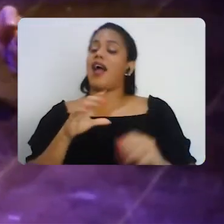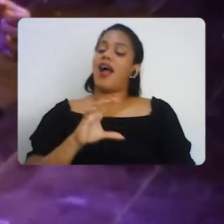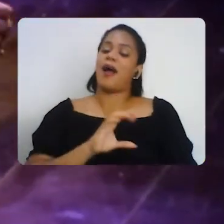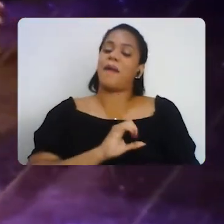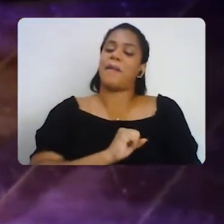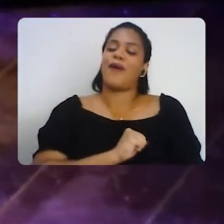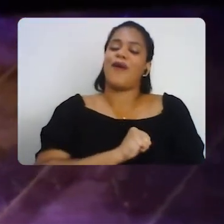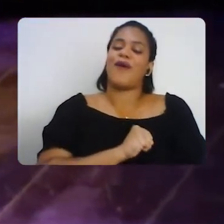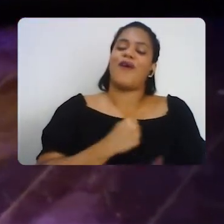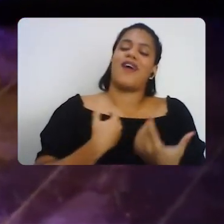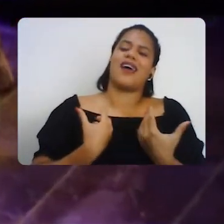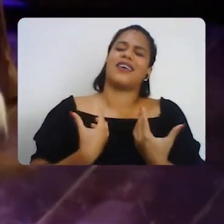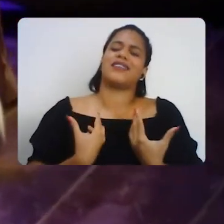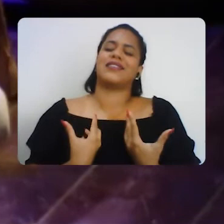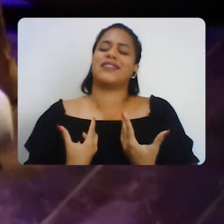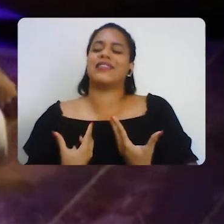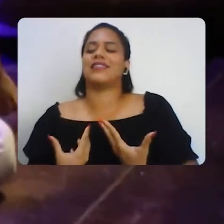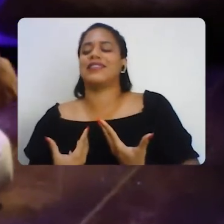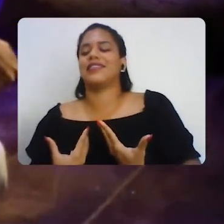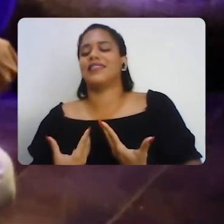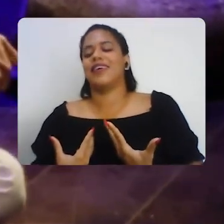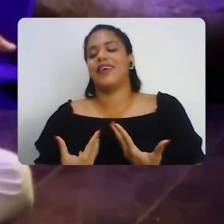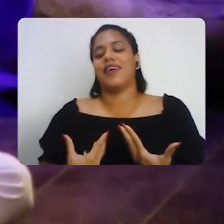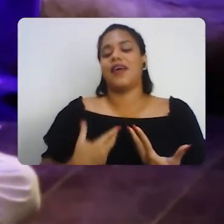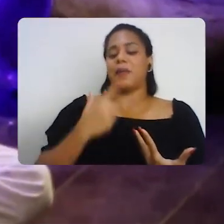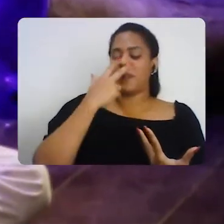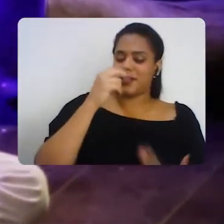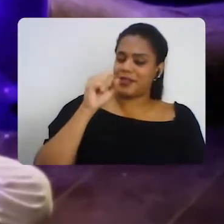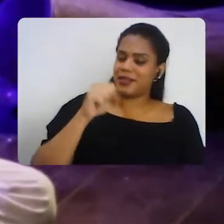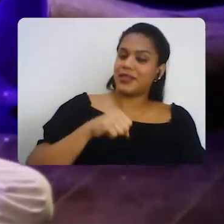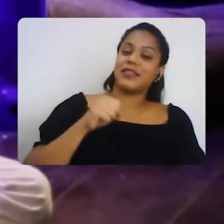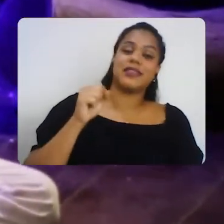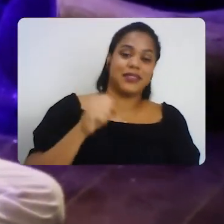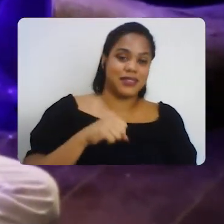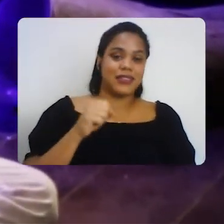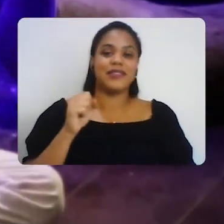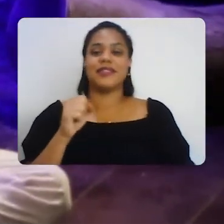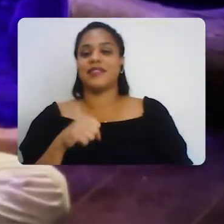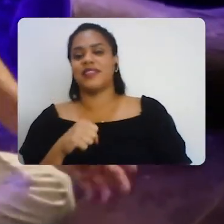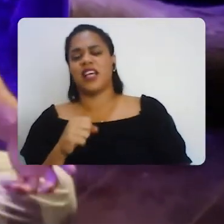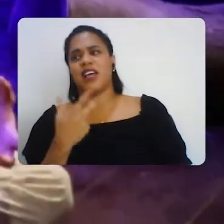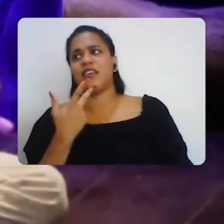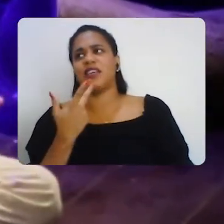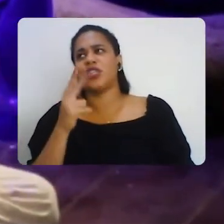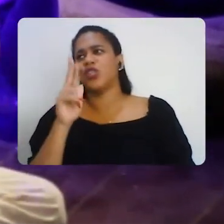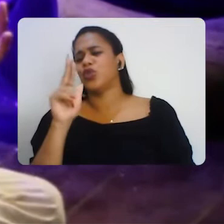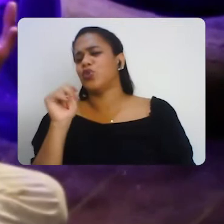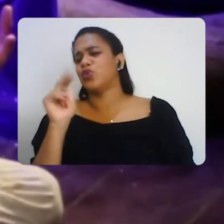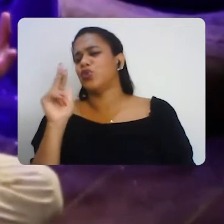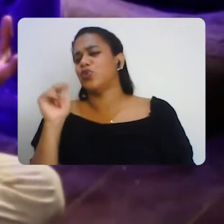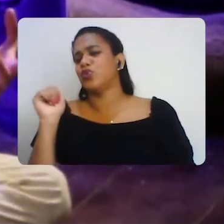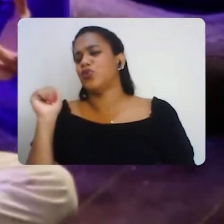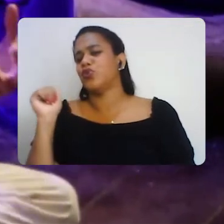onde o amor cansou, disse sim e